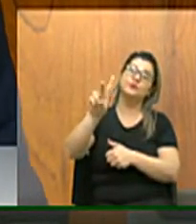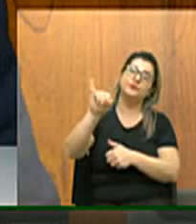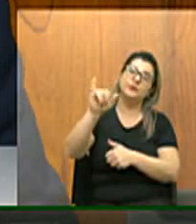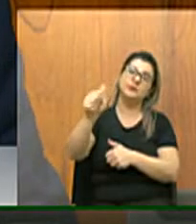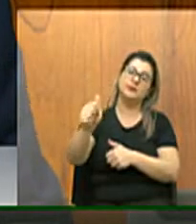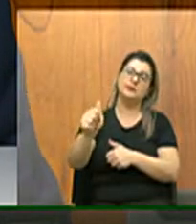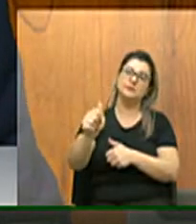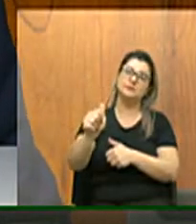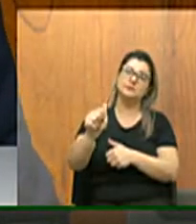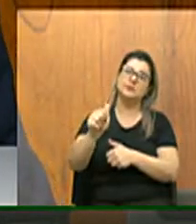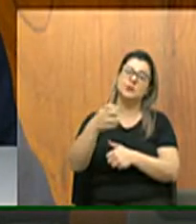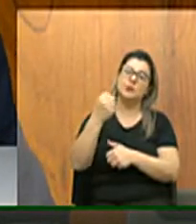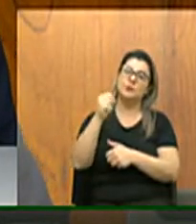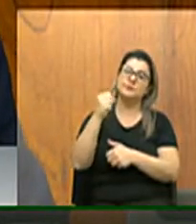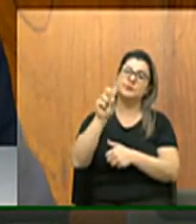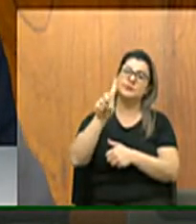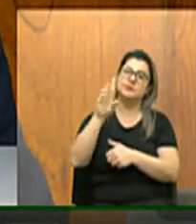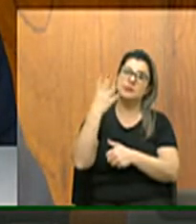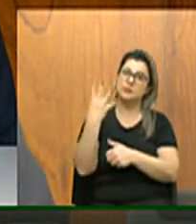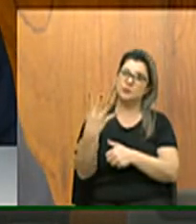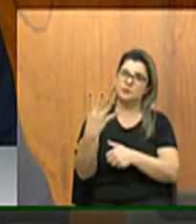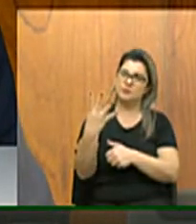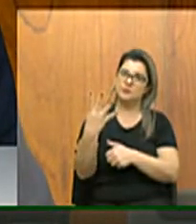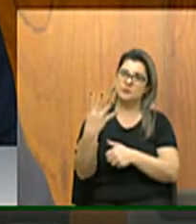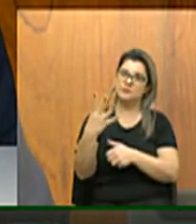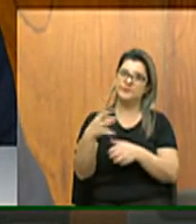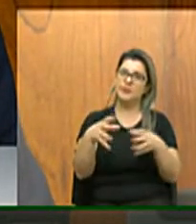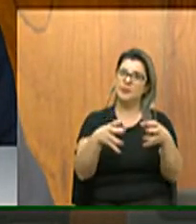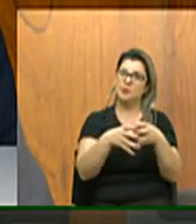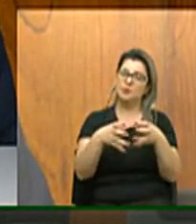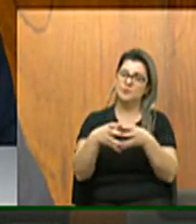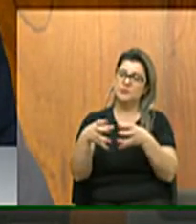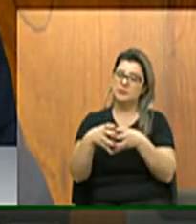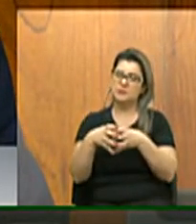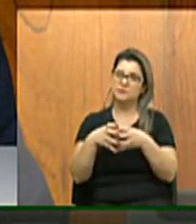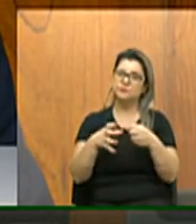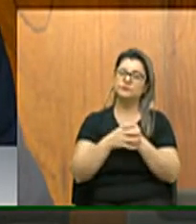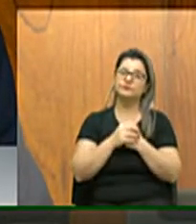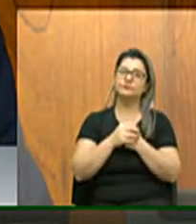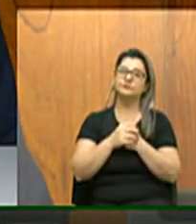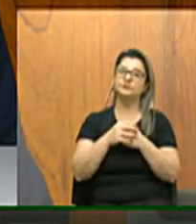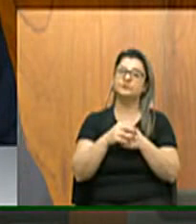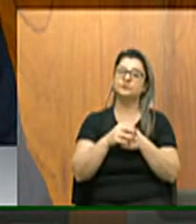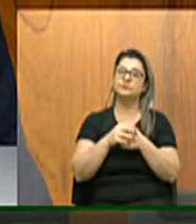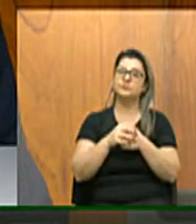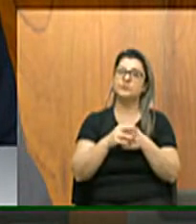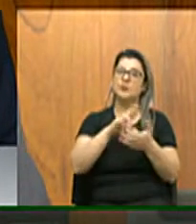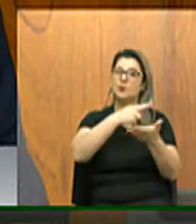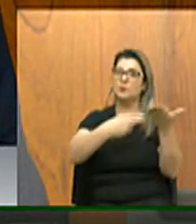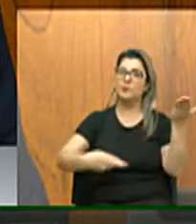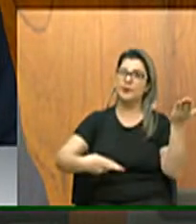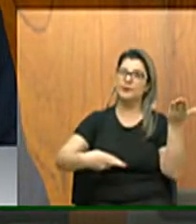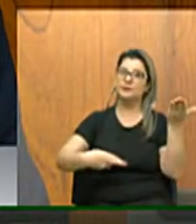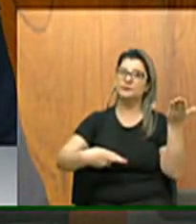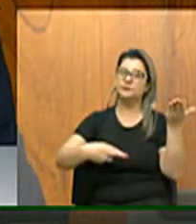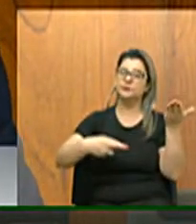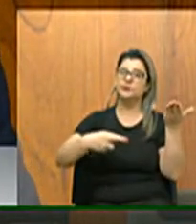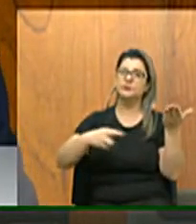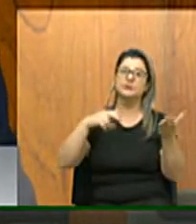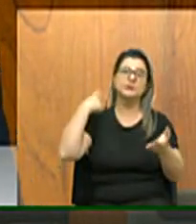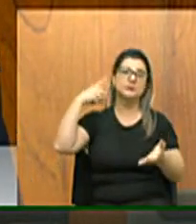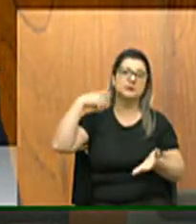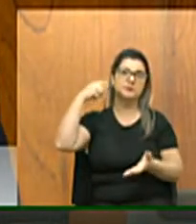814. Parecer favorável da Comissão de Constituição e Justiça, tendo como relatora a deputada Fran